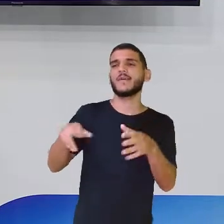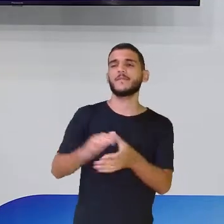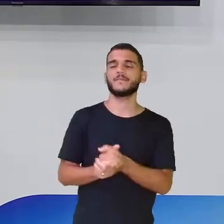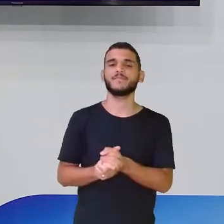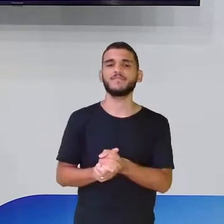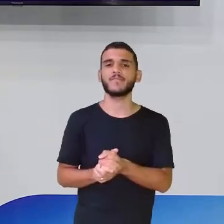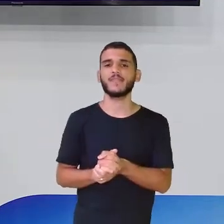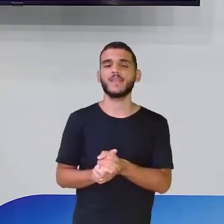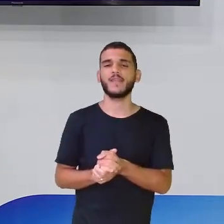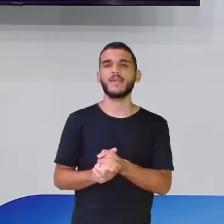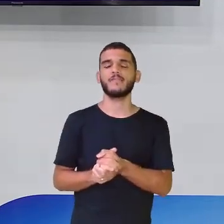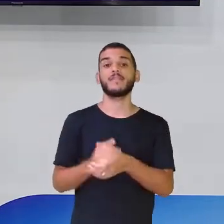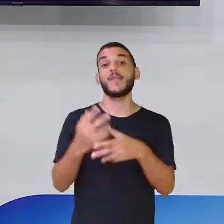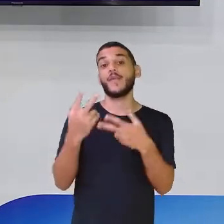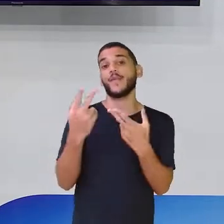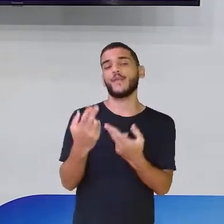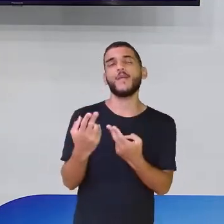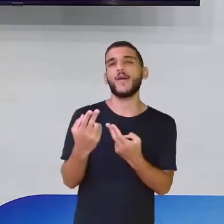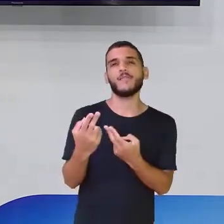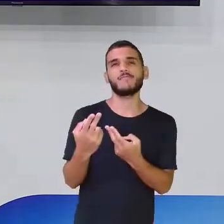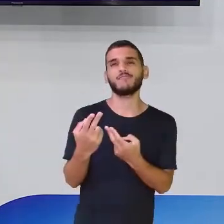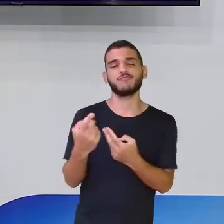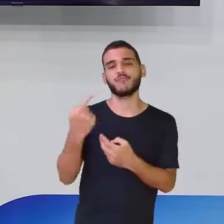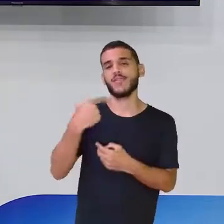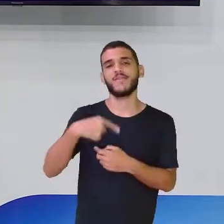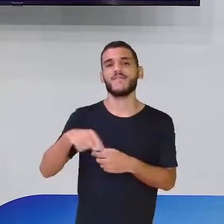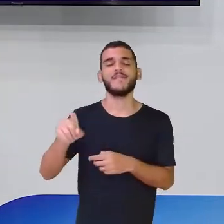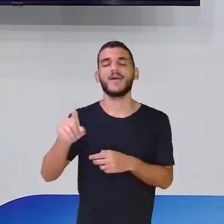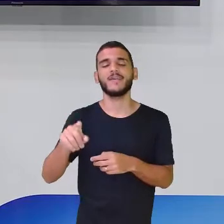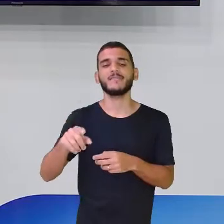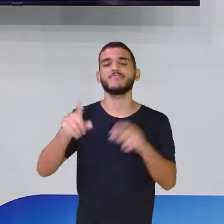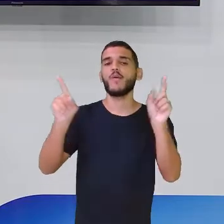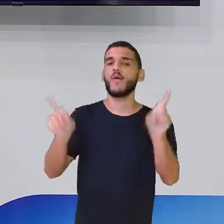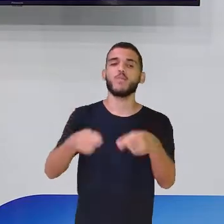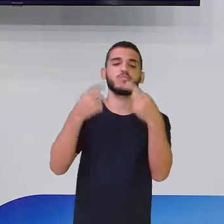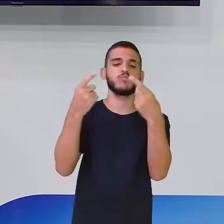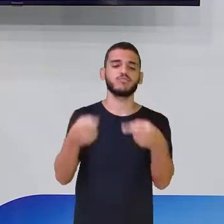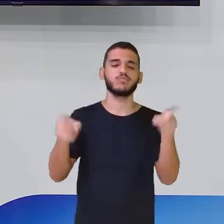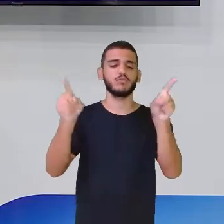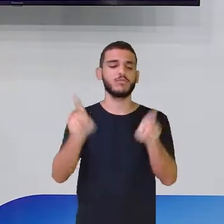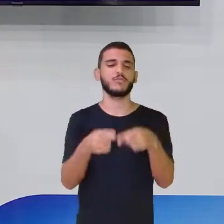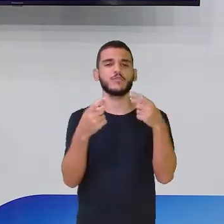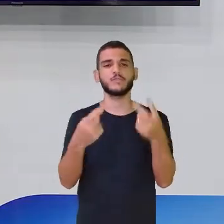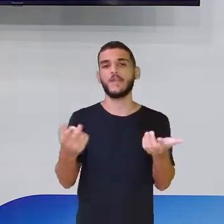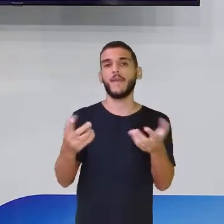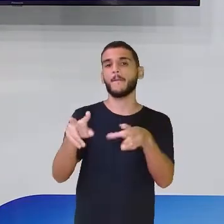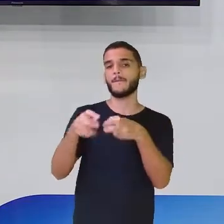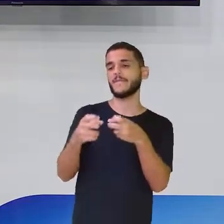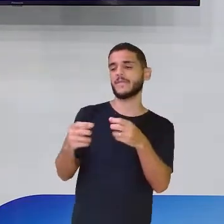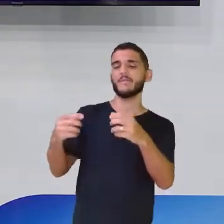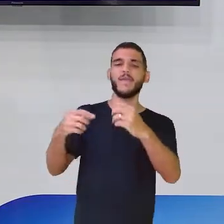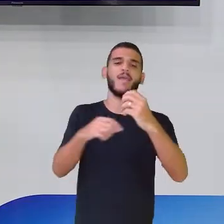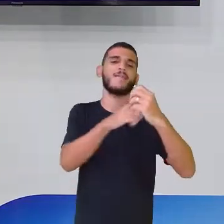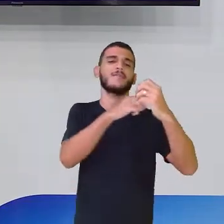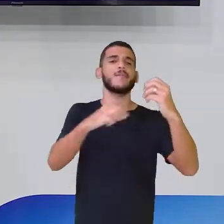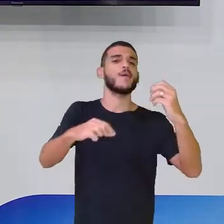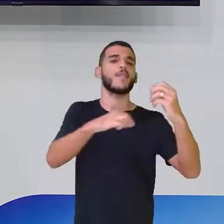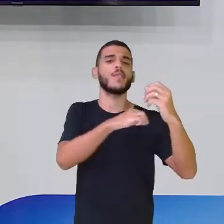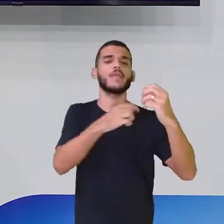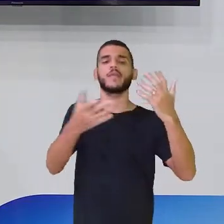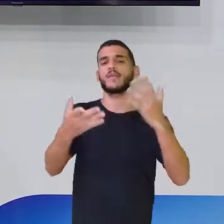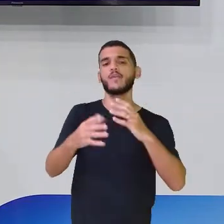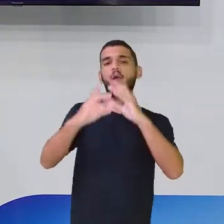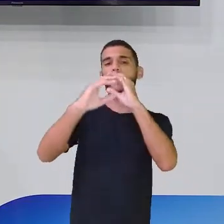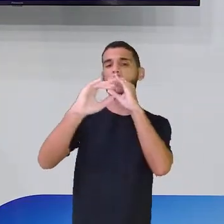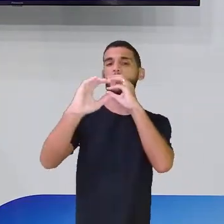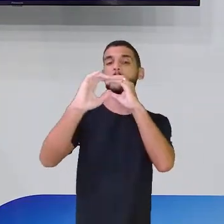É como ouvir uma orquestra, né, ser capaz de perceber onde é que tá o violino, onde é que tá a flauta, quando é